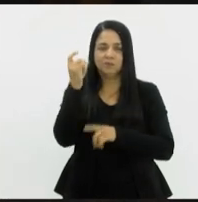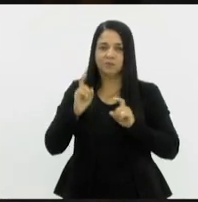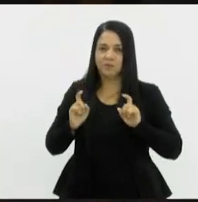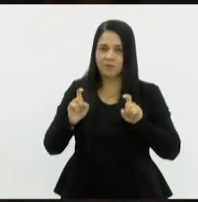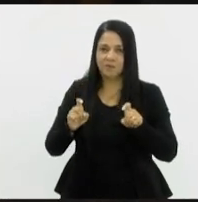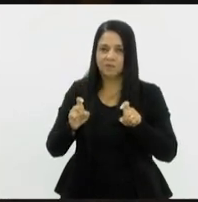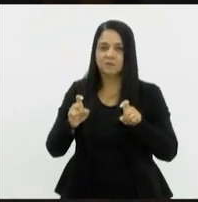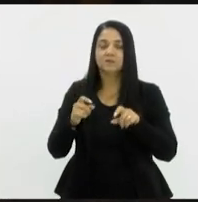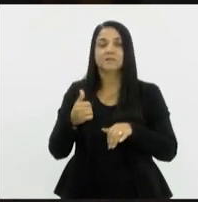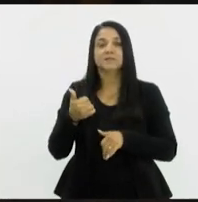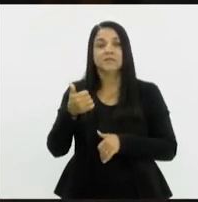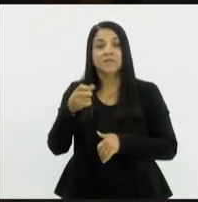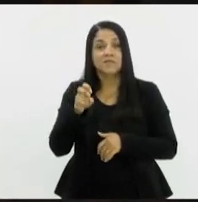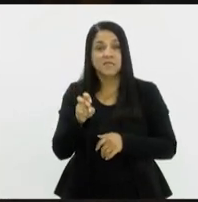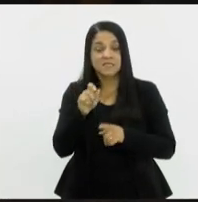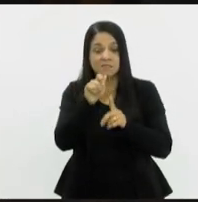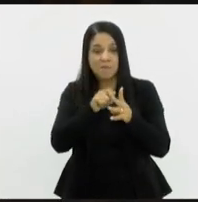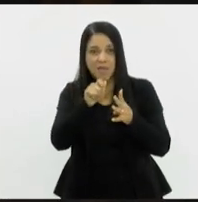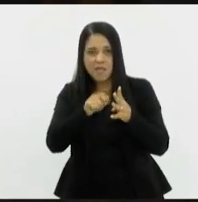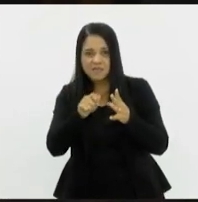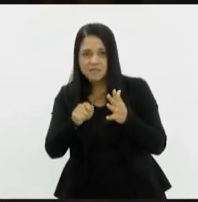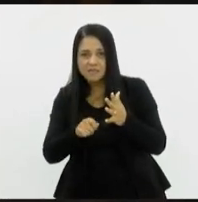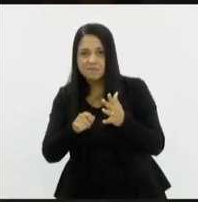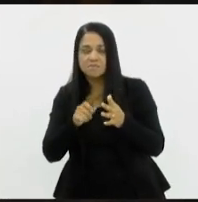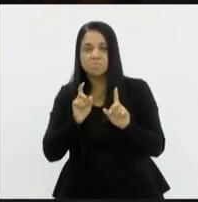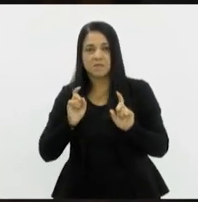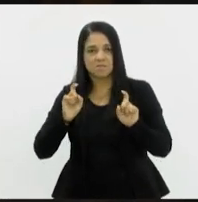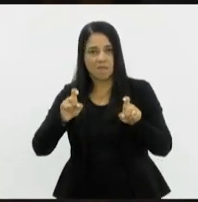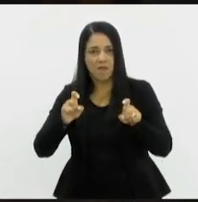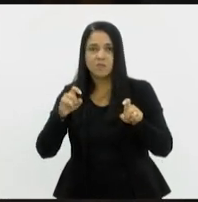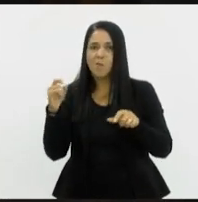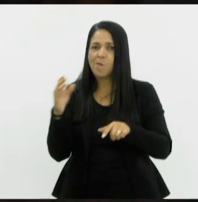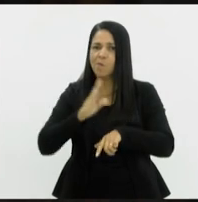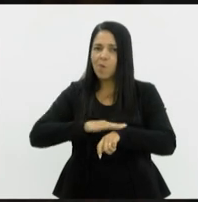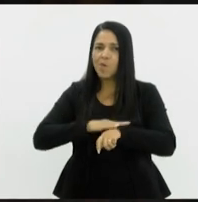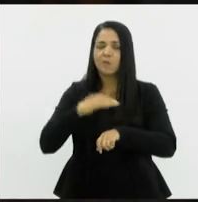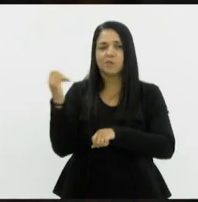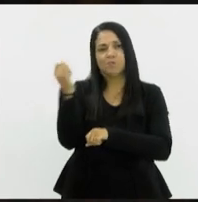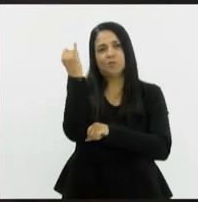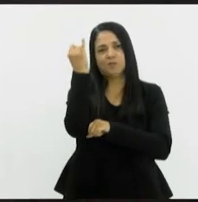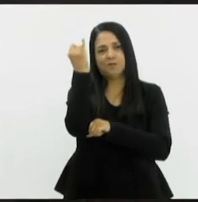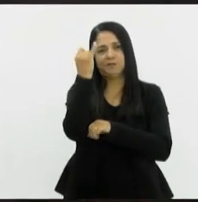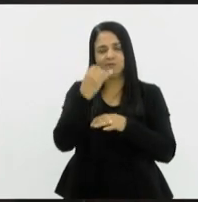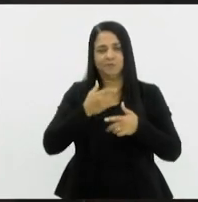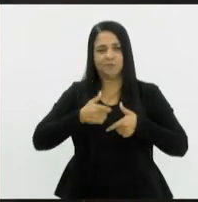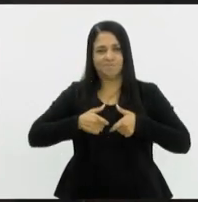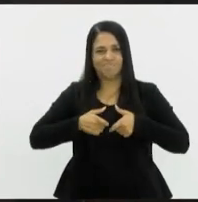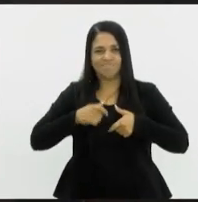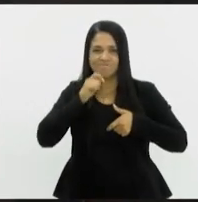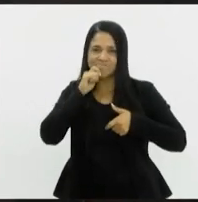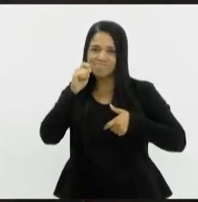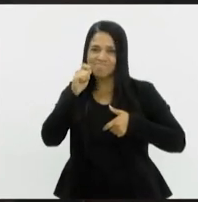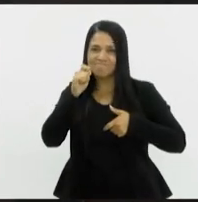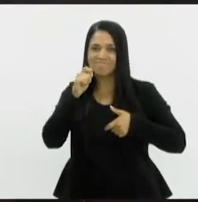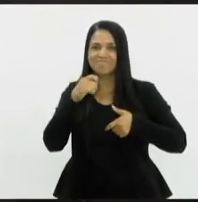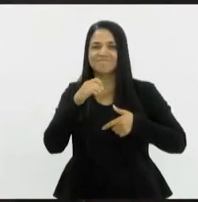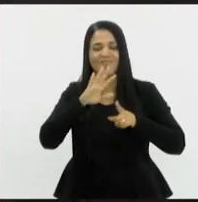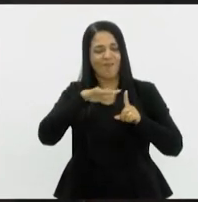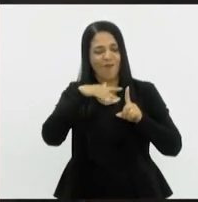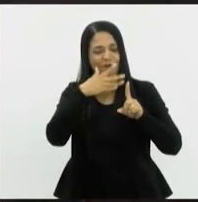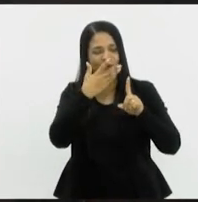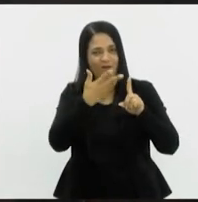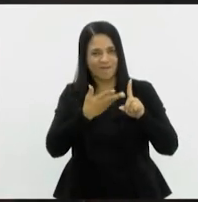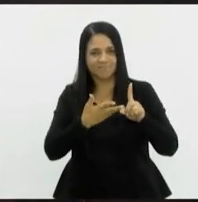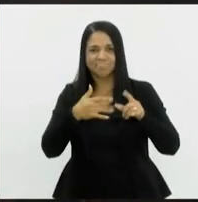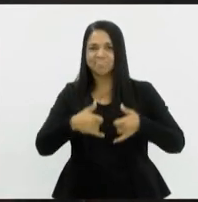últimos 15 meses de mandatos é um momento muito importante eu poder lhe entregar essa honraria, que eu